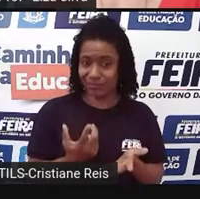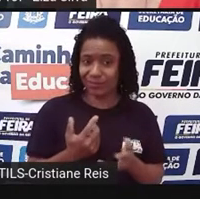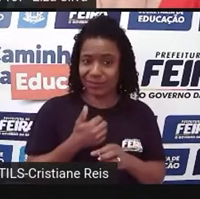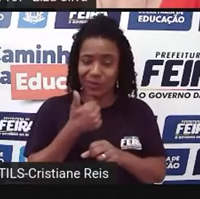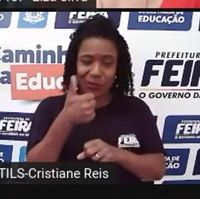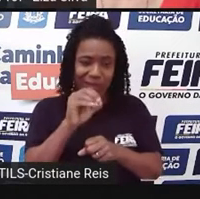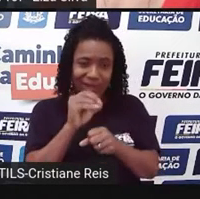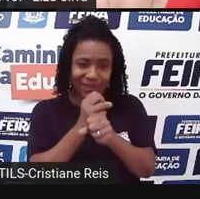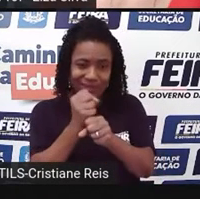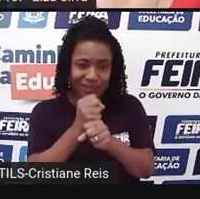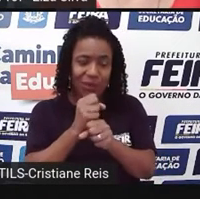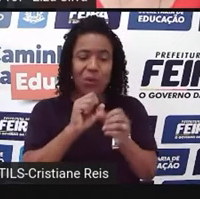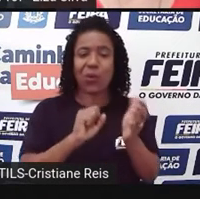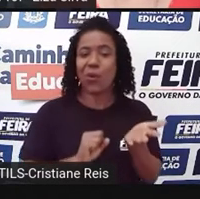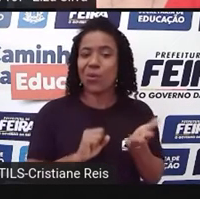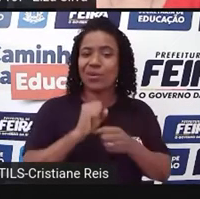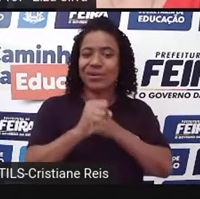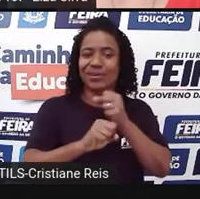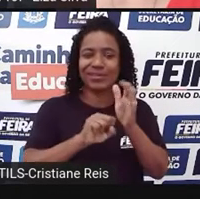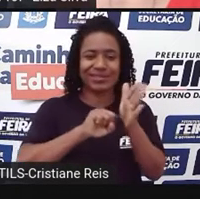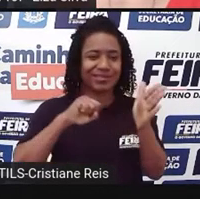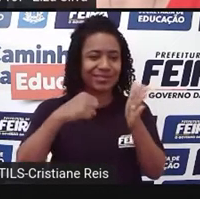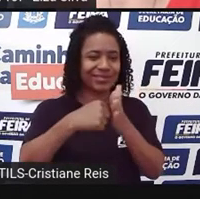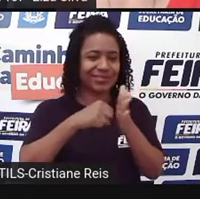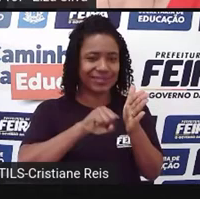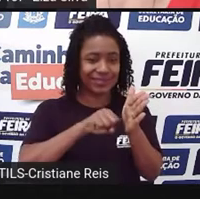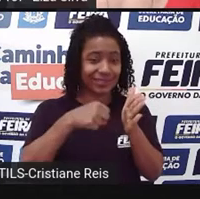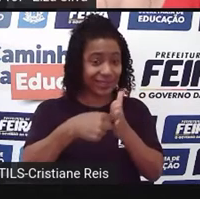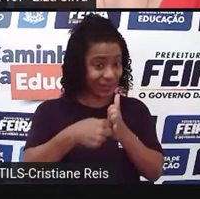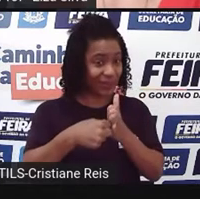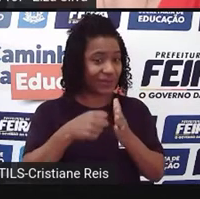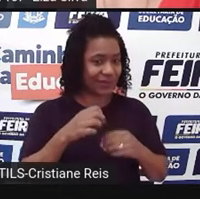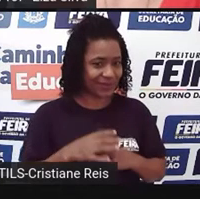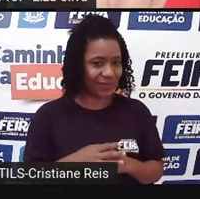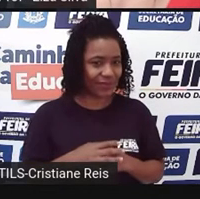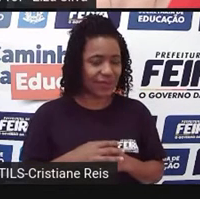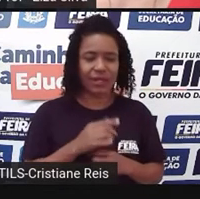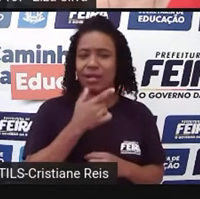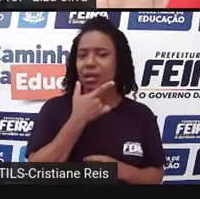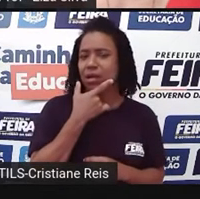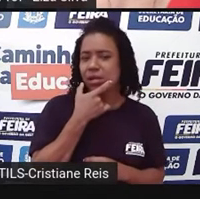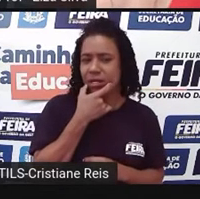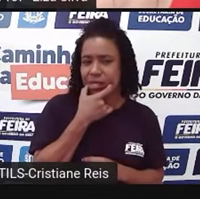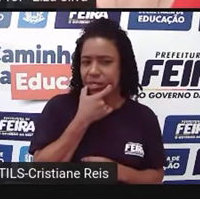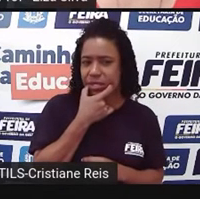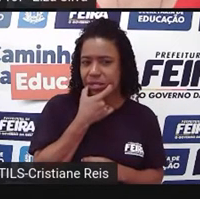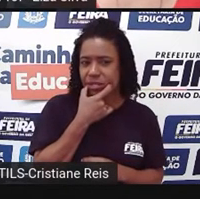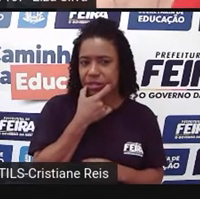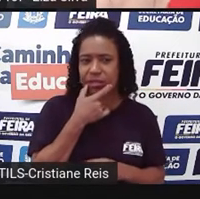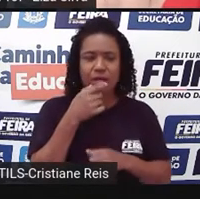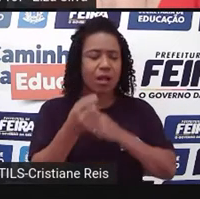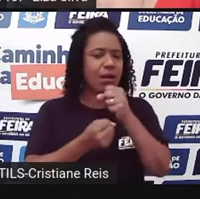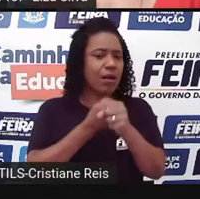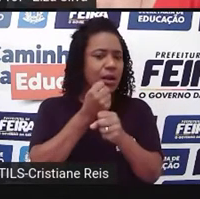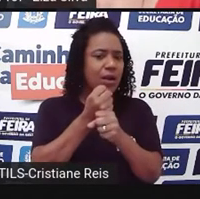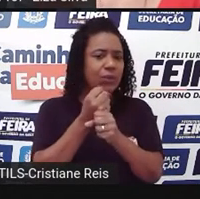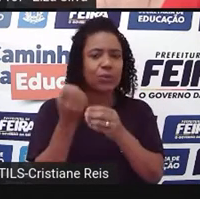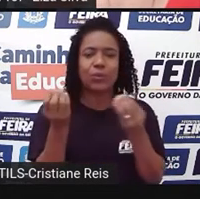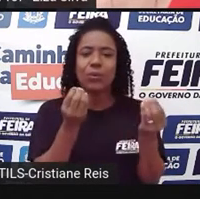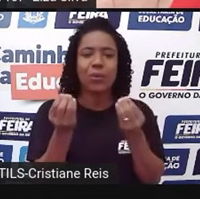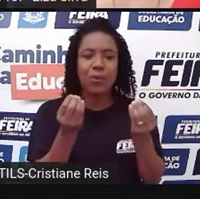séculos e como será então que em inglês a gente pode representar anos